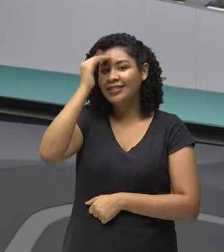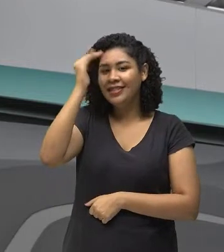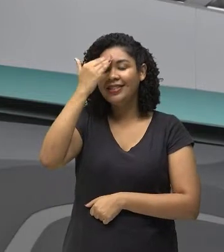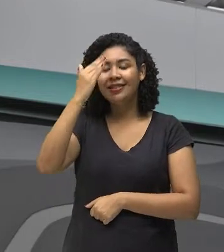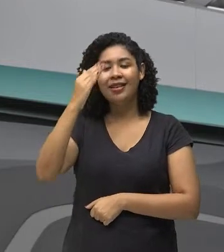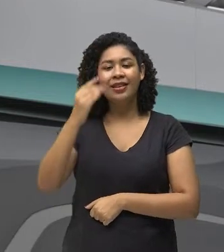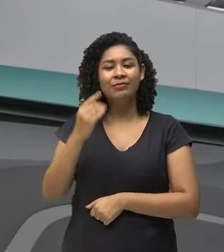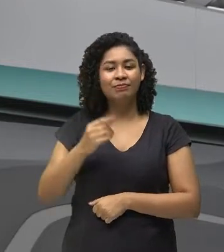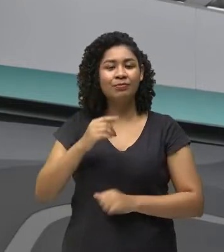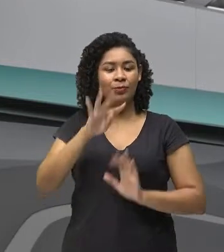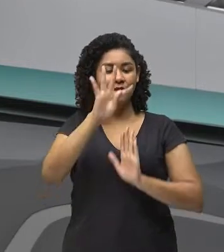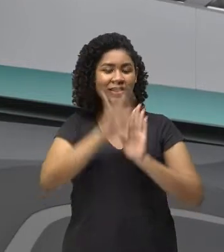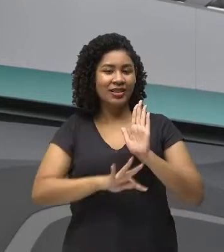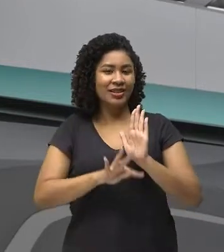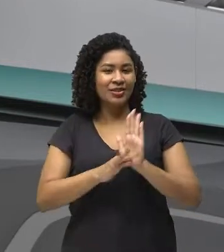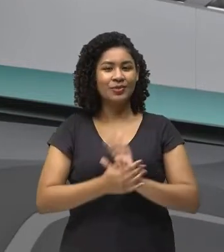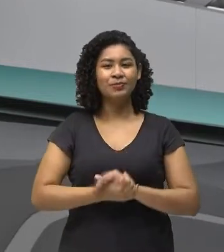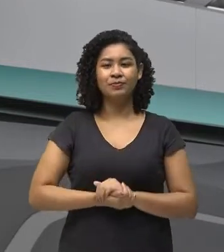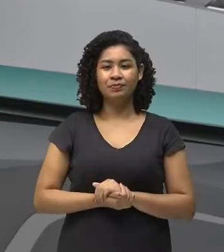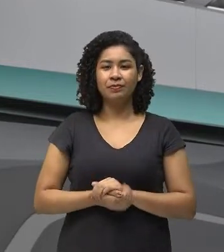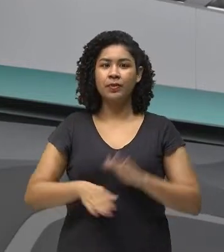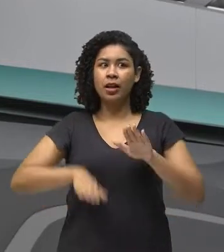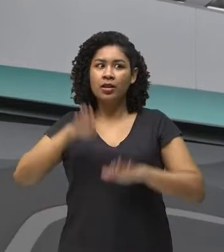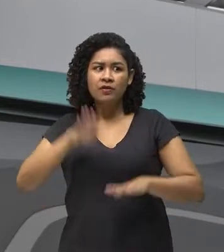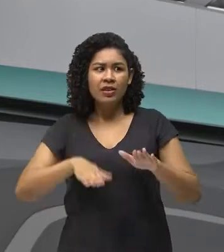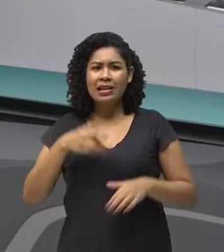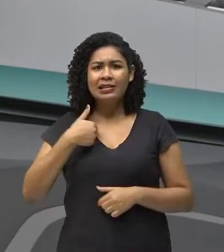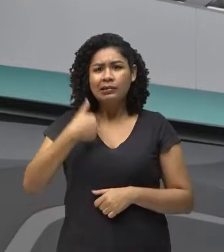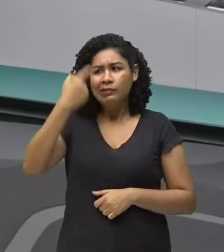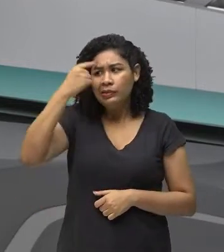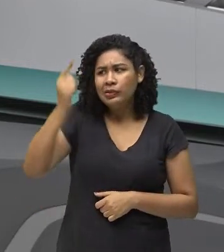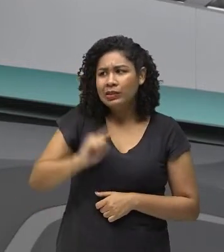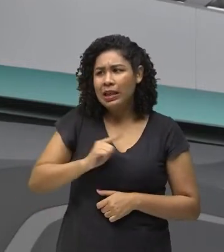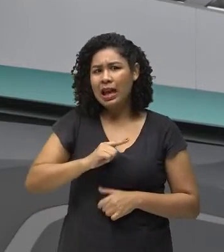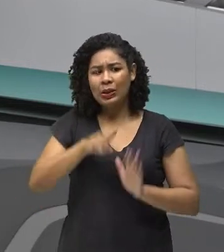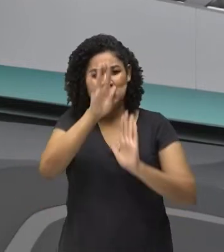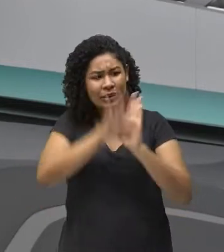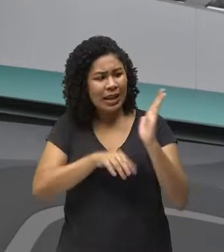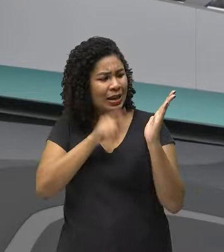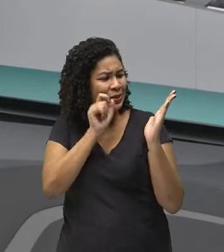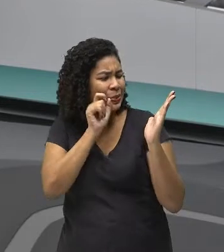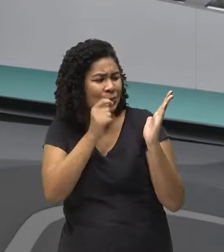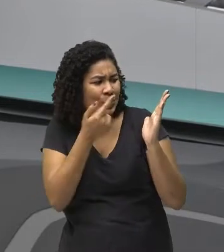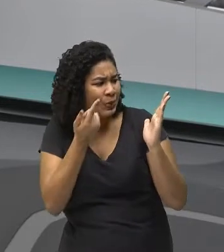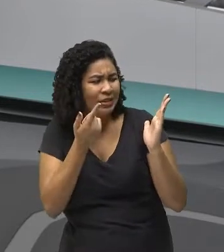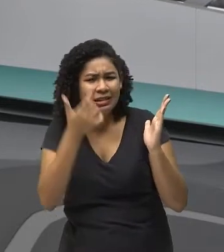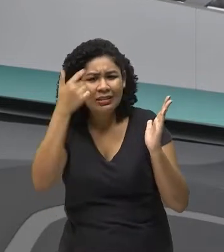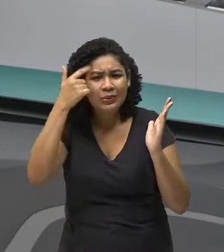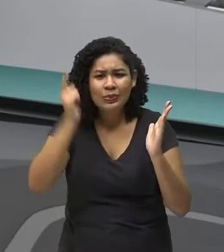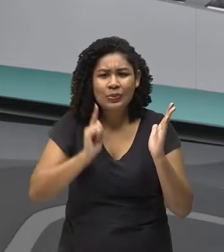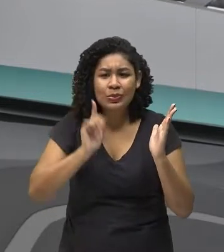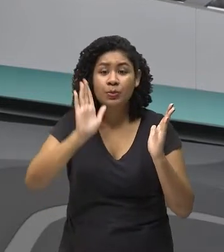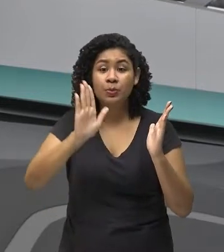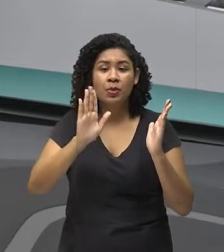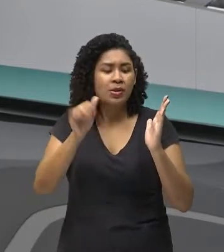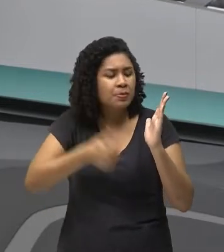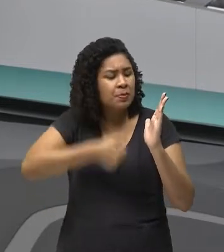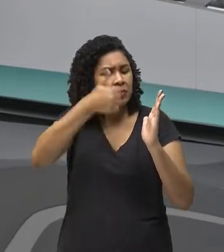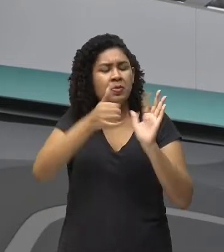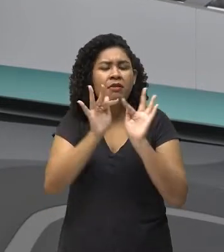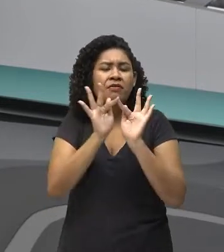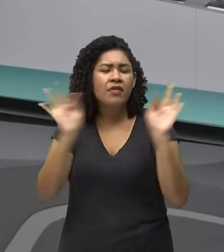de um texto. Às vezes a gente não tem a menor ideia do que está se tratando daquele texto, mas se você pegar aquela primeira frase